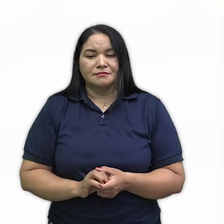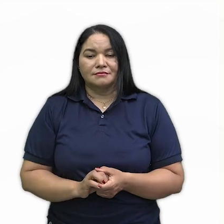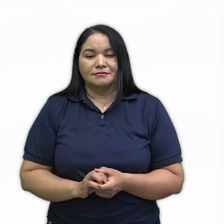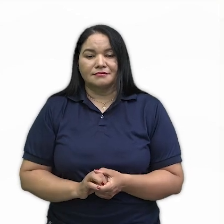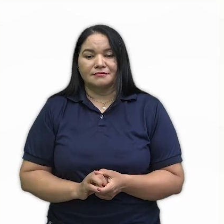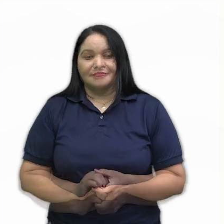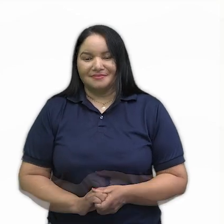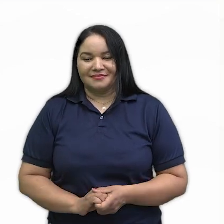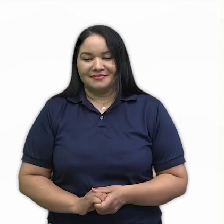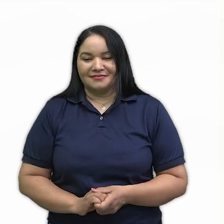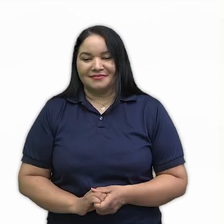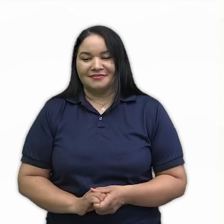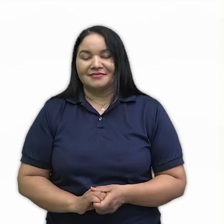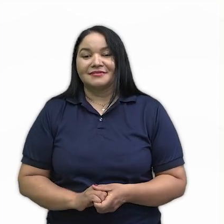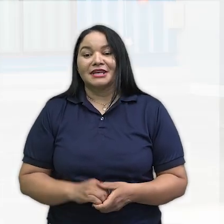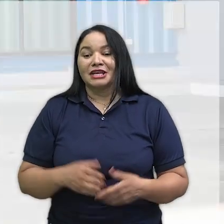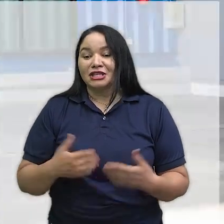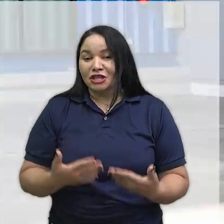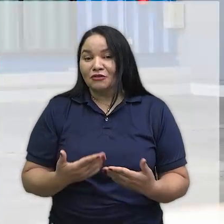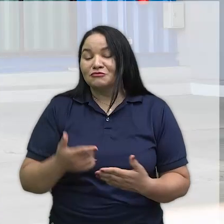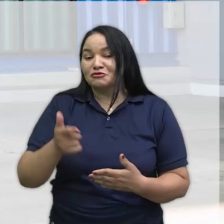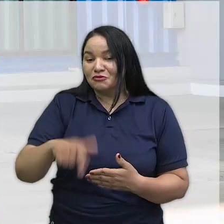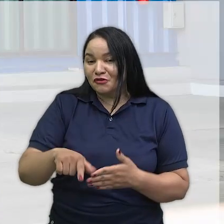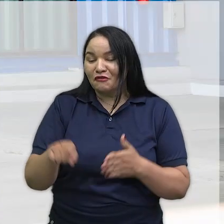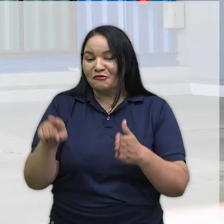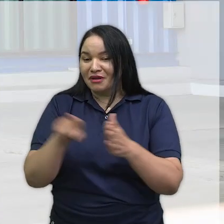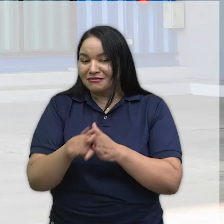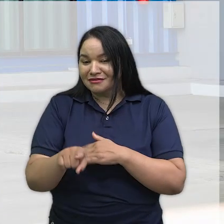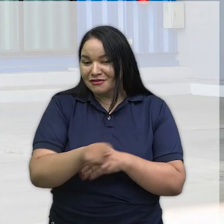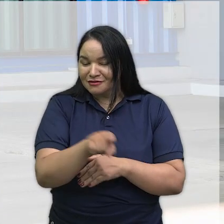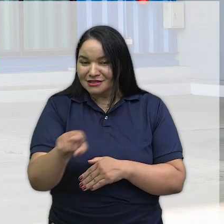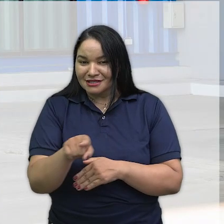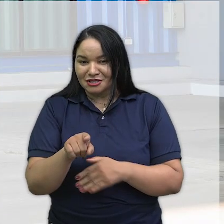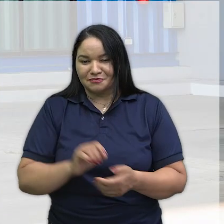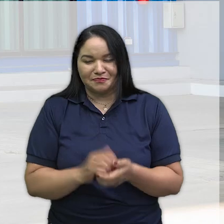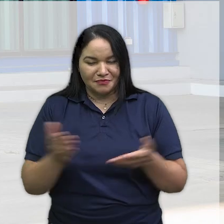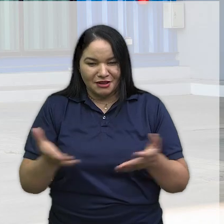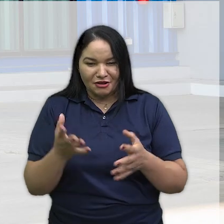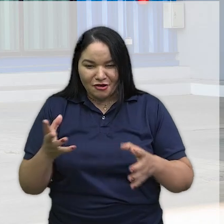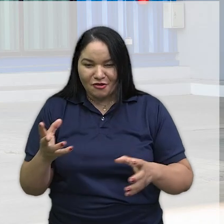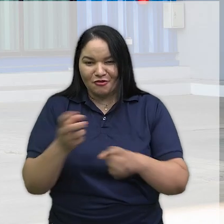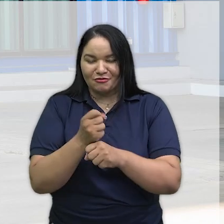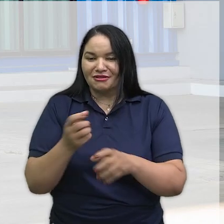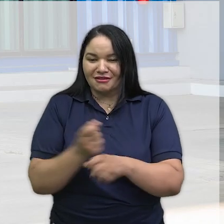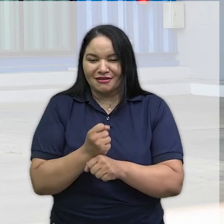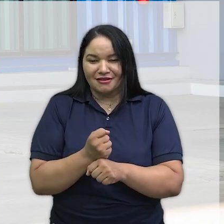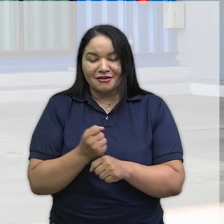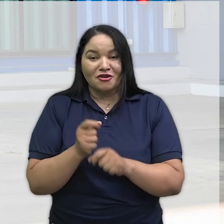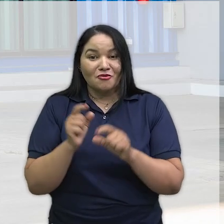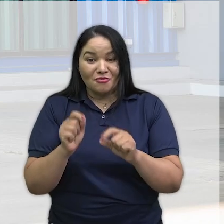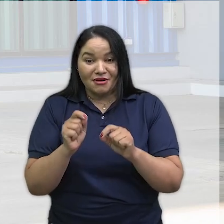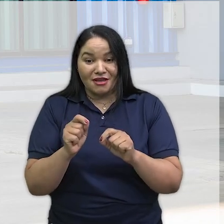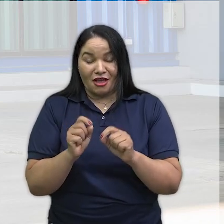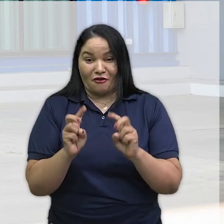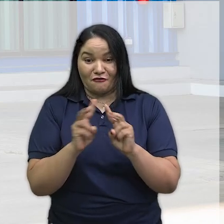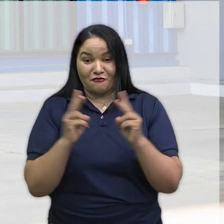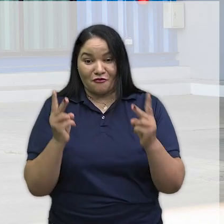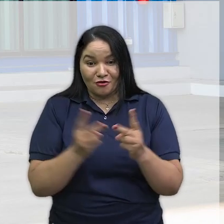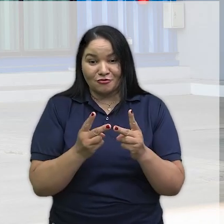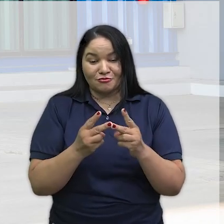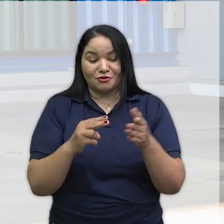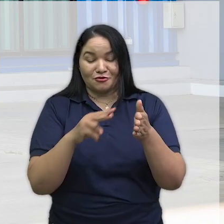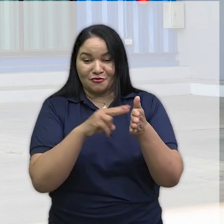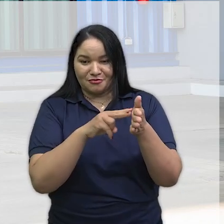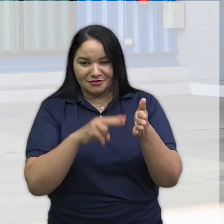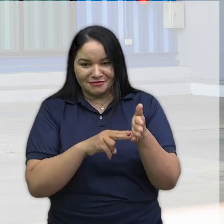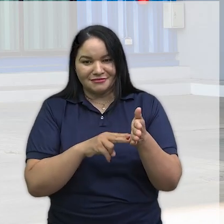dessas medidas, tá? Como que nós calculamos, então, o volume de um prisma? Por isso que eu voltei aqui, ó. Eu calculo